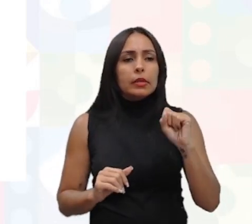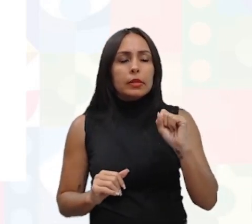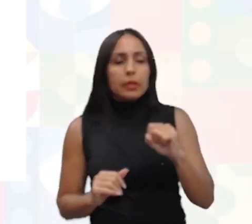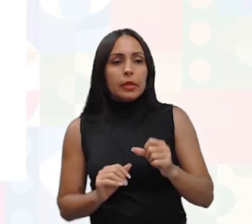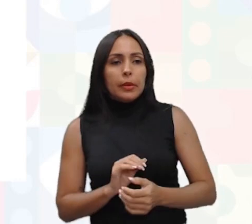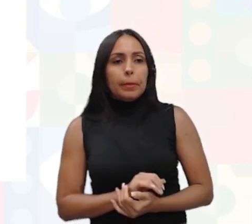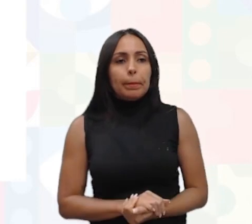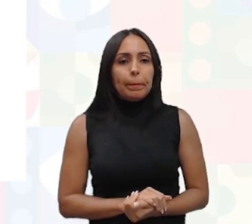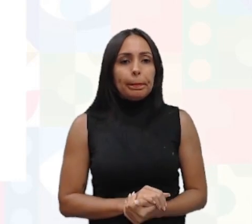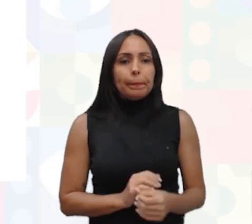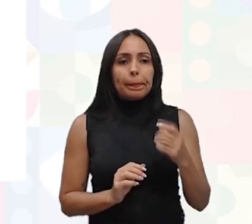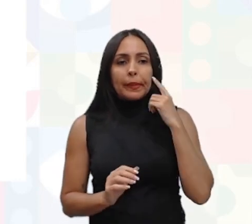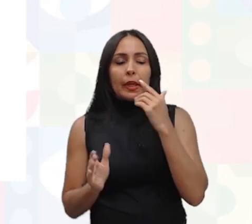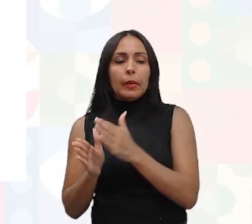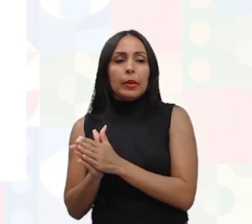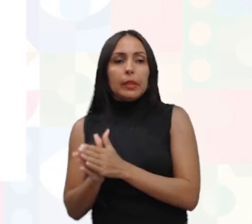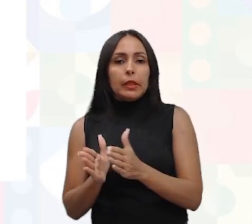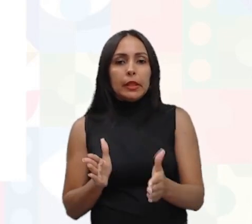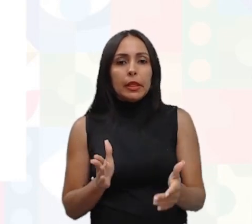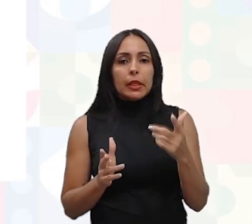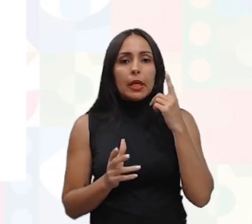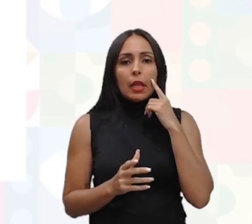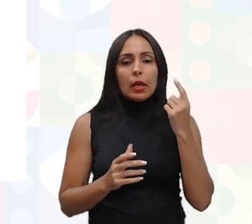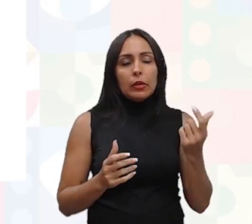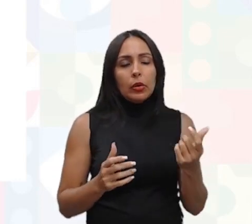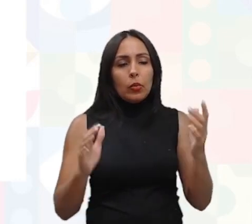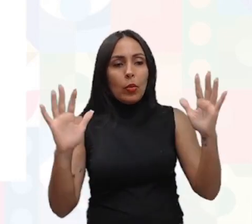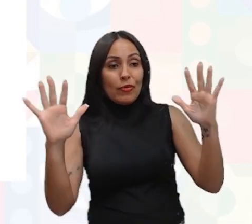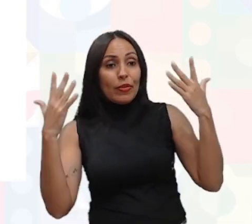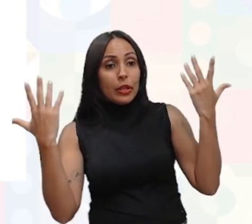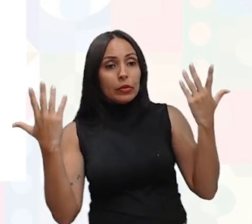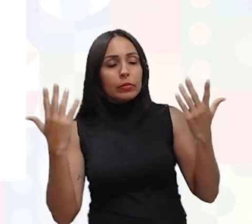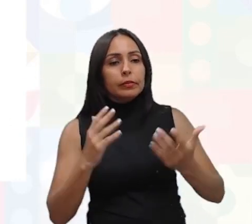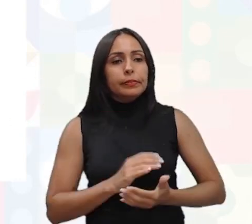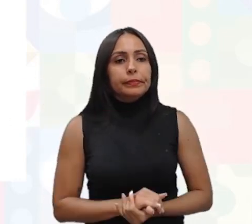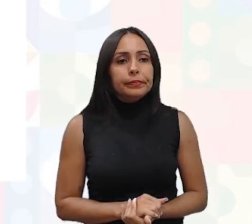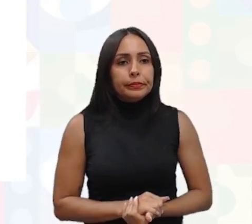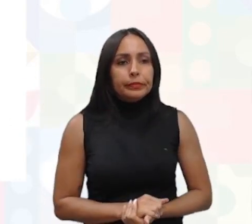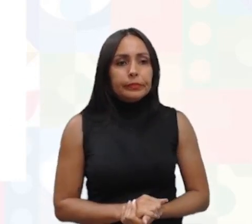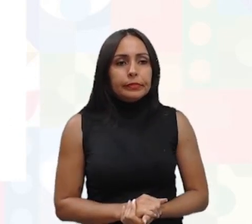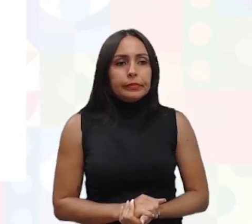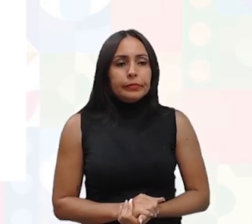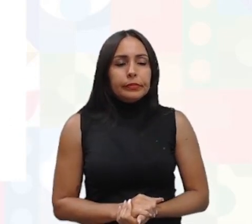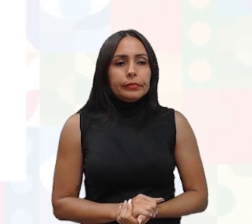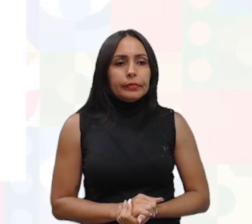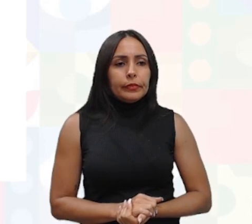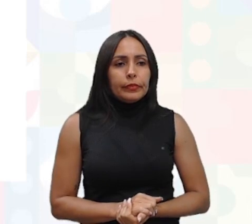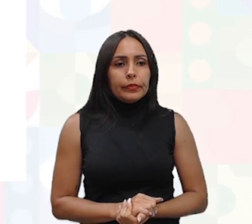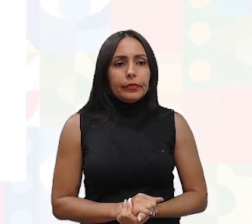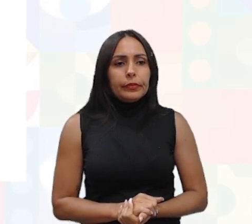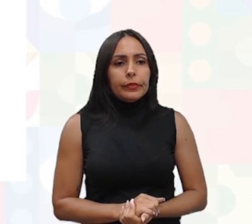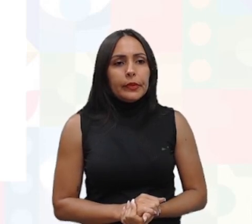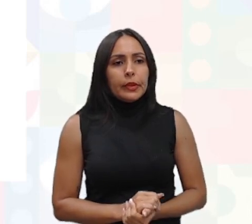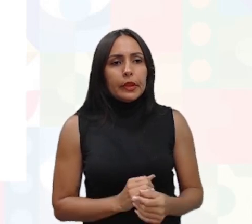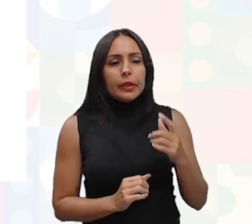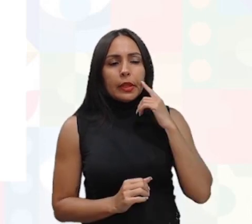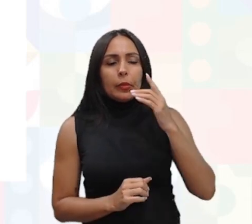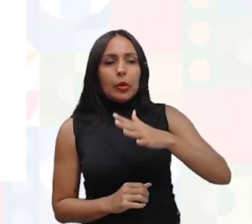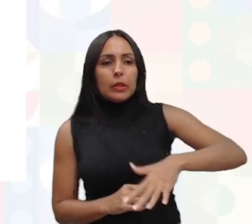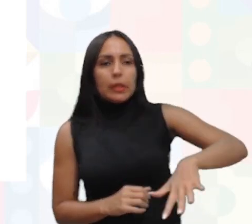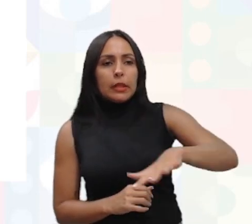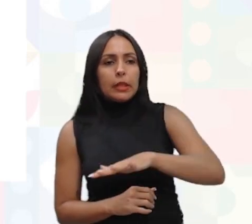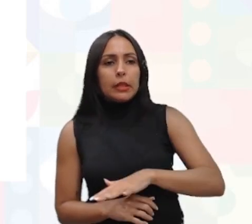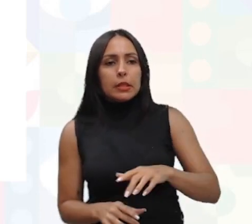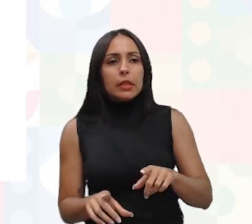medida que ela patrocina um determinado evento, uma determinada ação, ali tem uma tendência a haver a divulgação